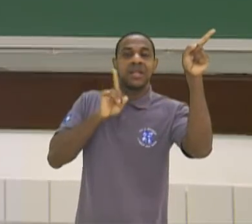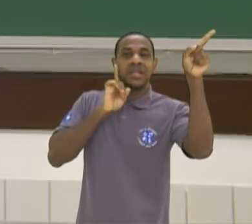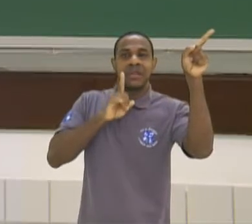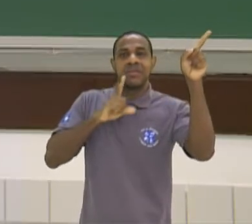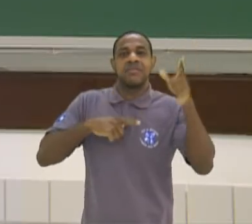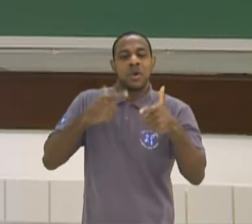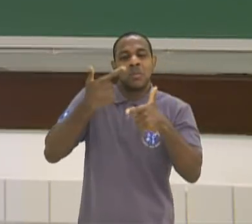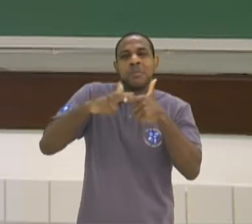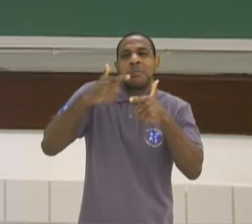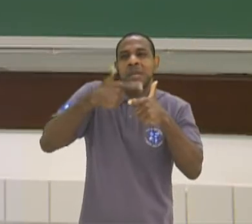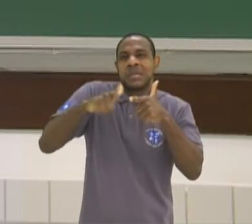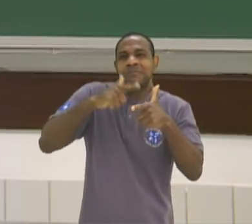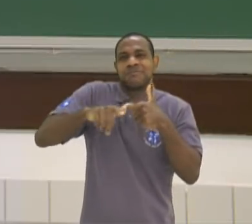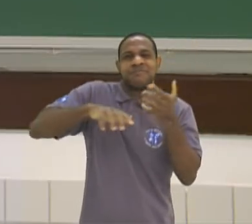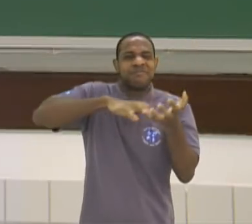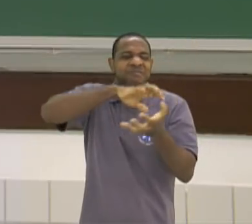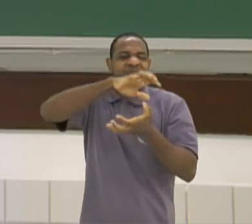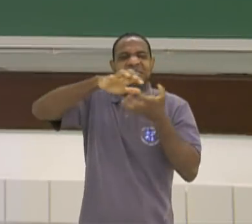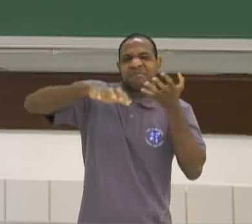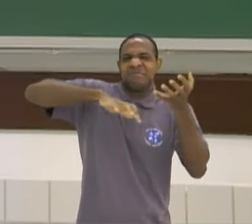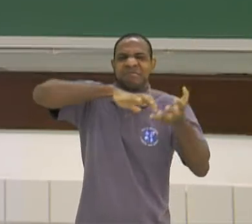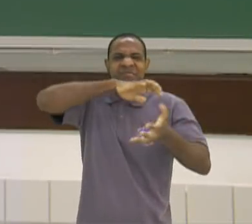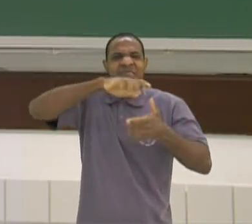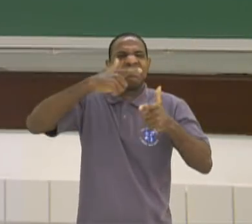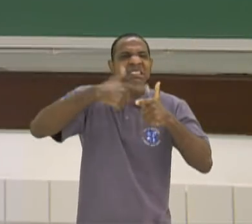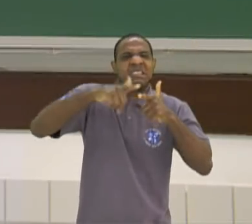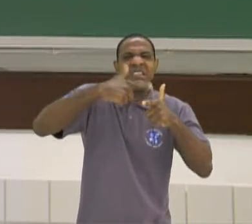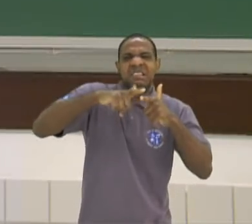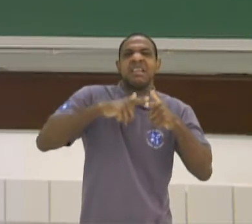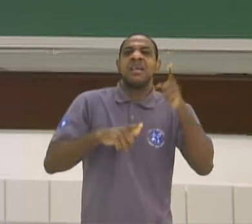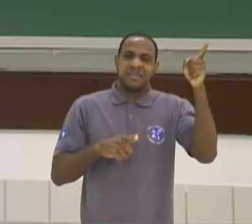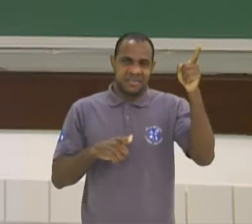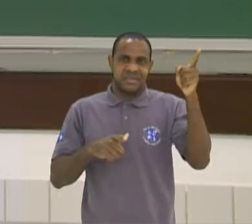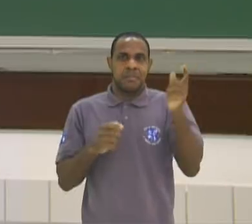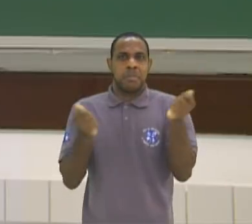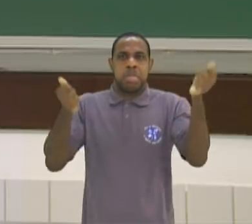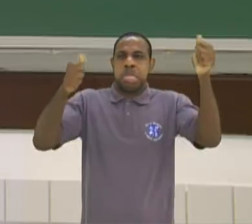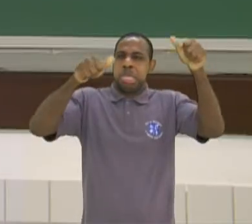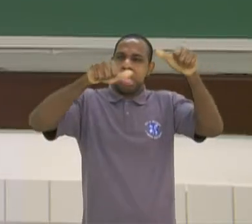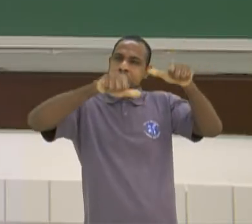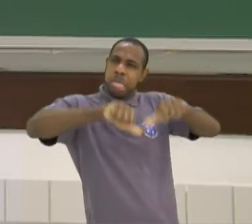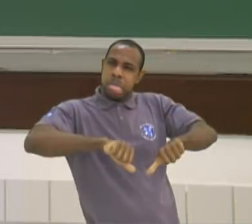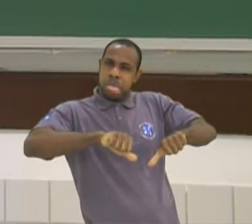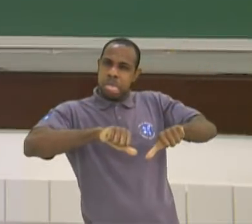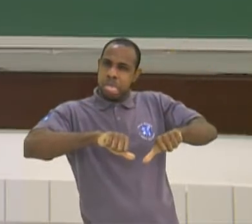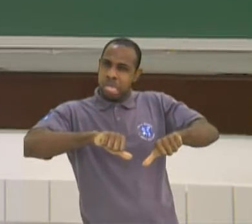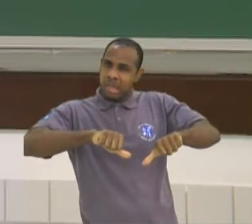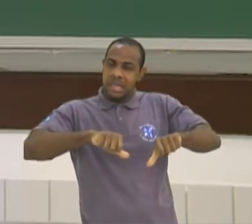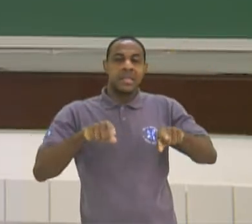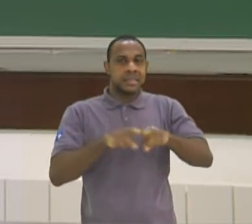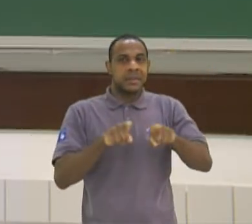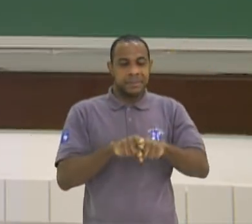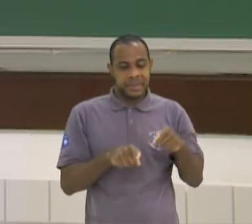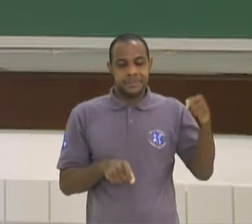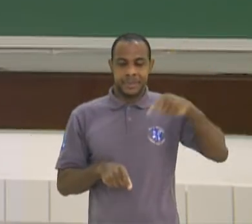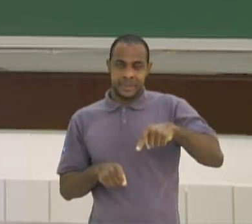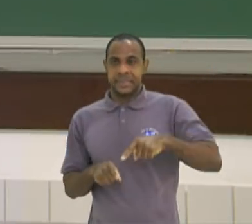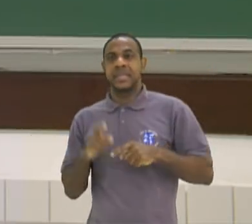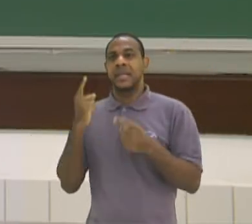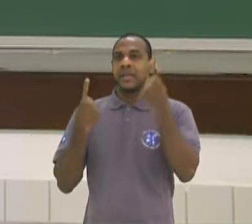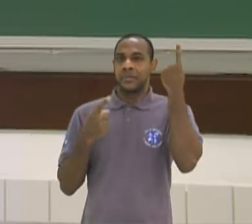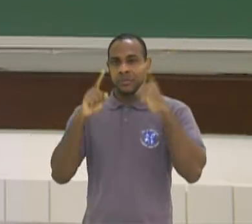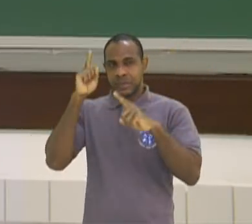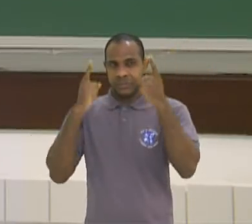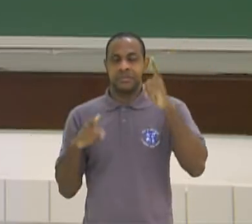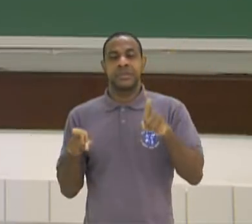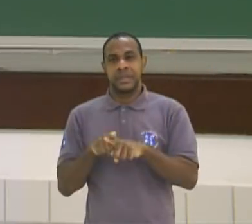crise mundial, queda nas exportações dos artigos minerais, crise no Chile. Ok? Entendeu esse